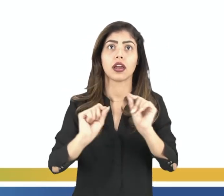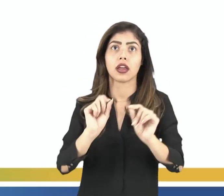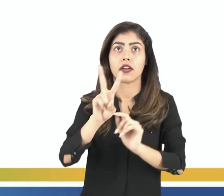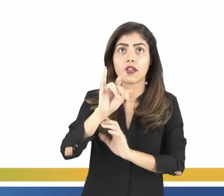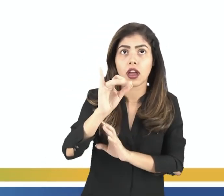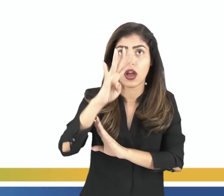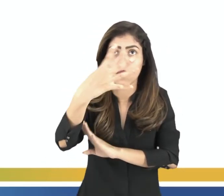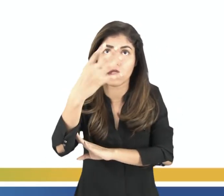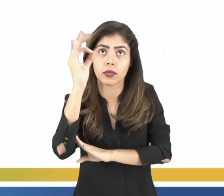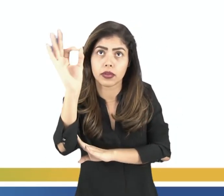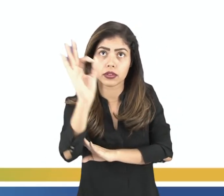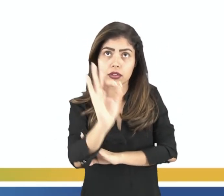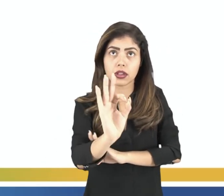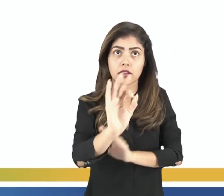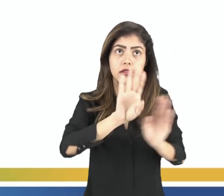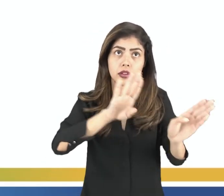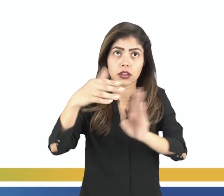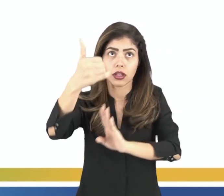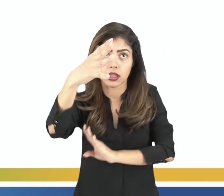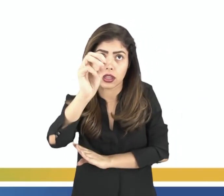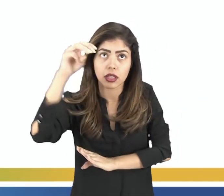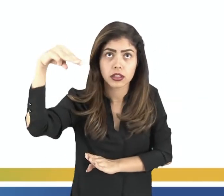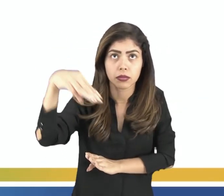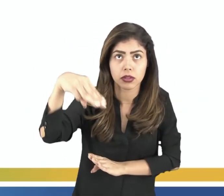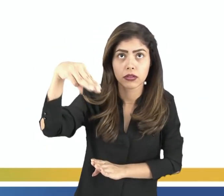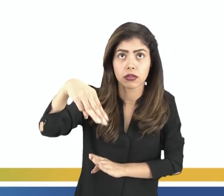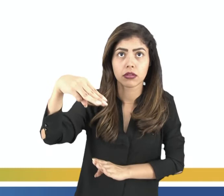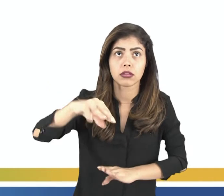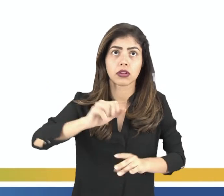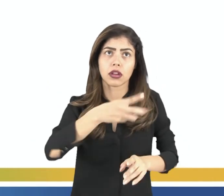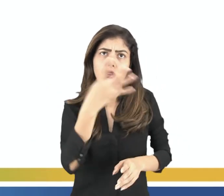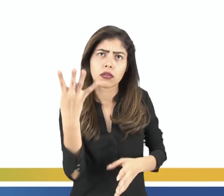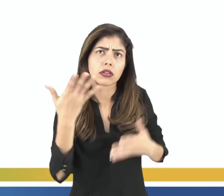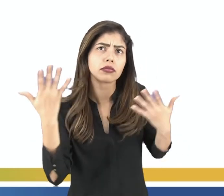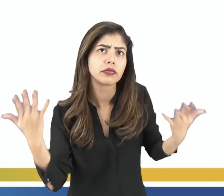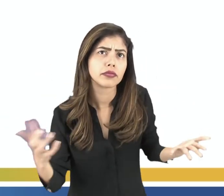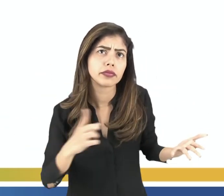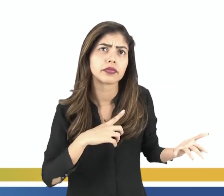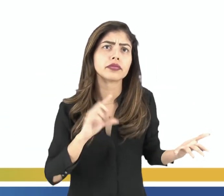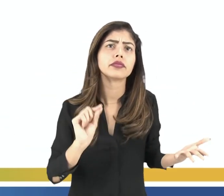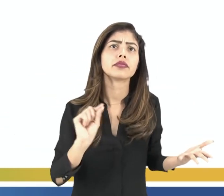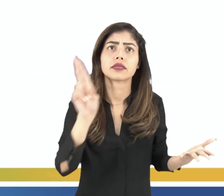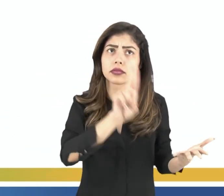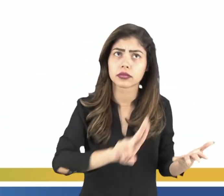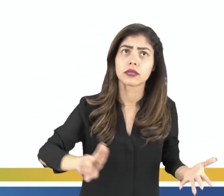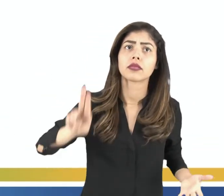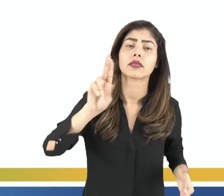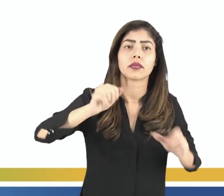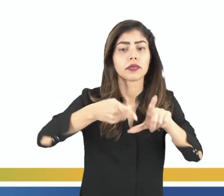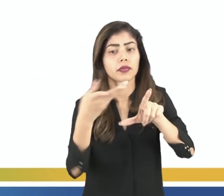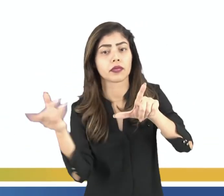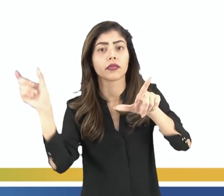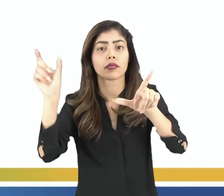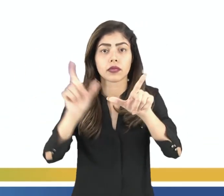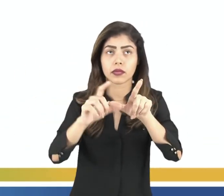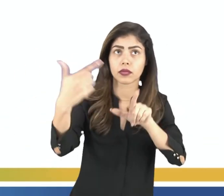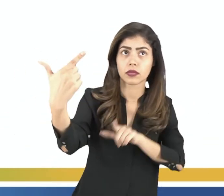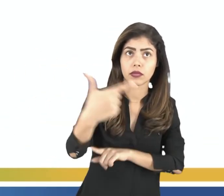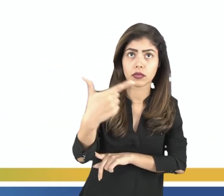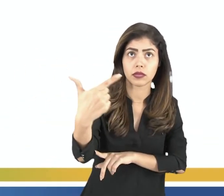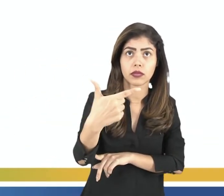se reduza a quarta parte é quanto? Se necessário, vocês podem utilizar aí log de 2, que é igual a